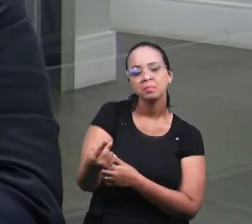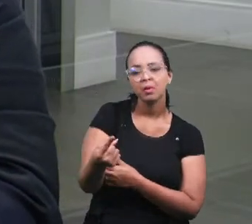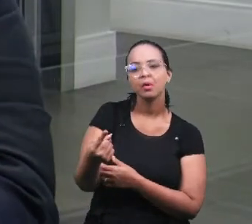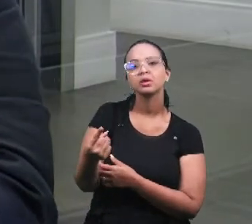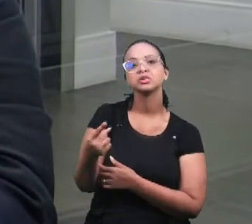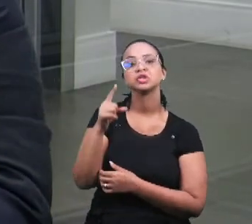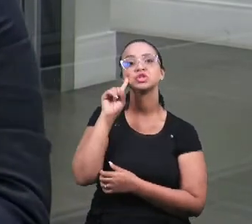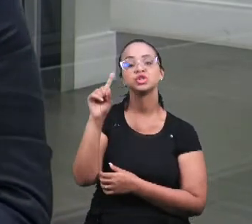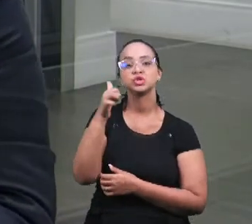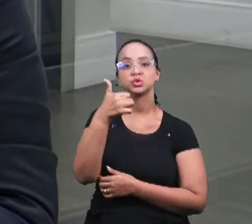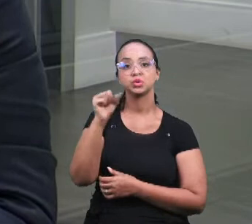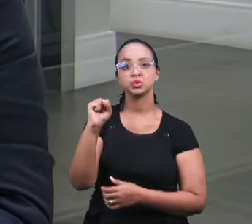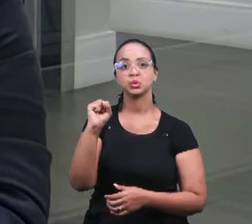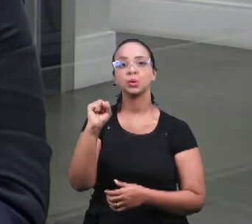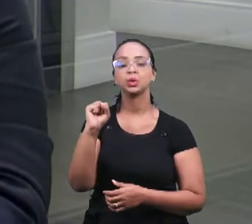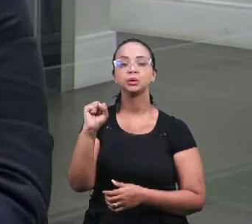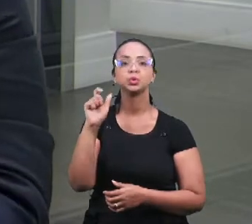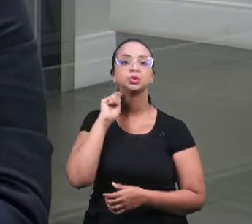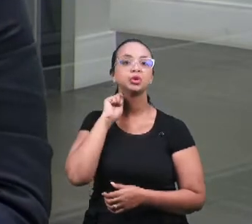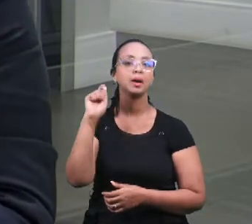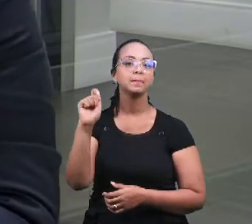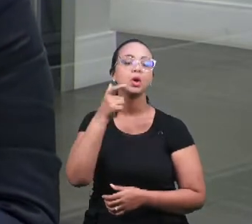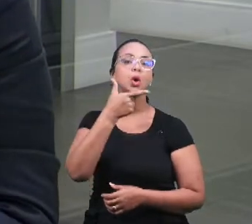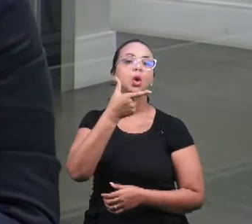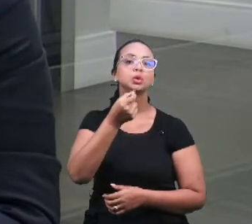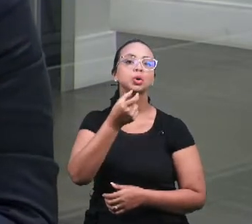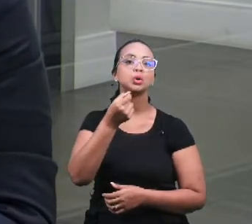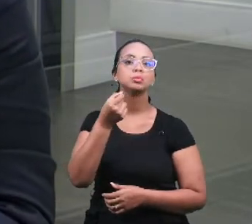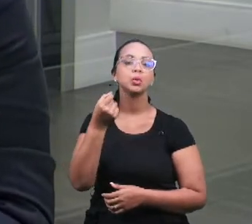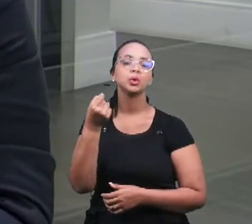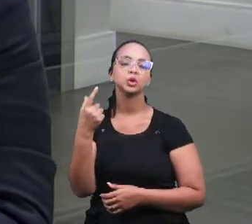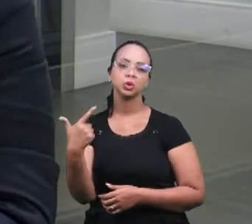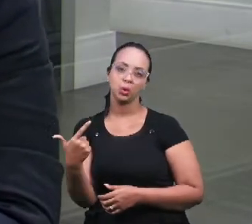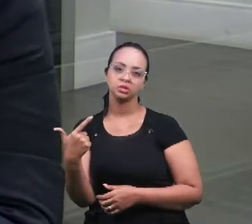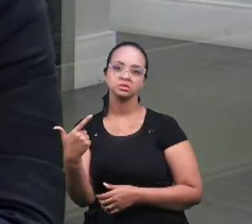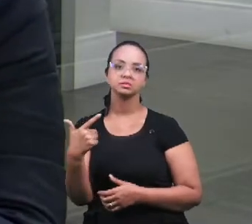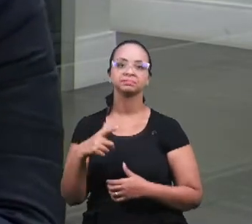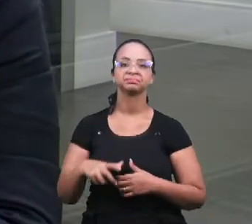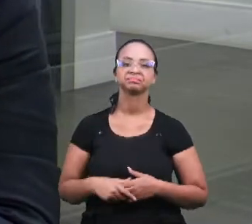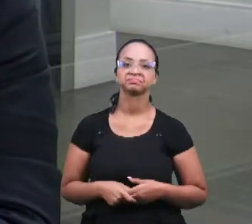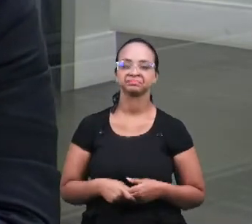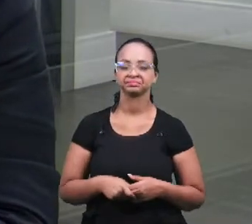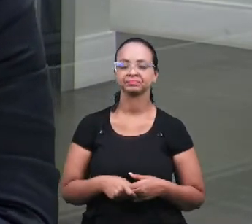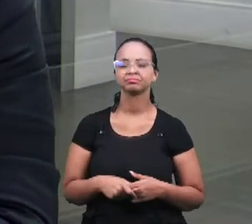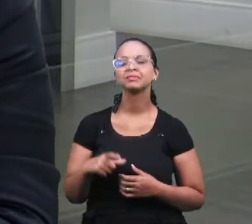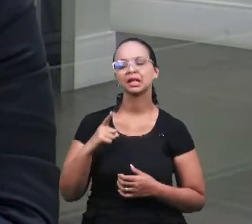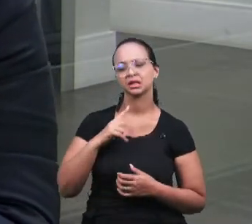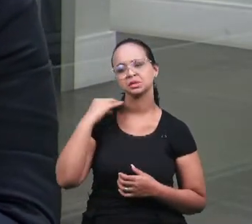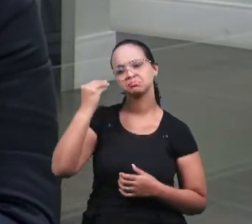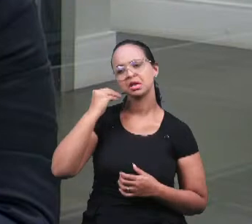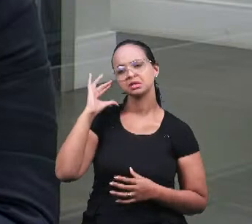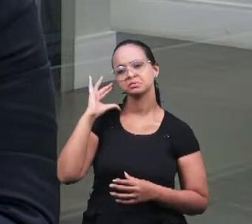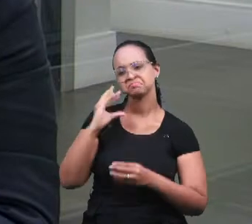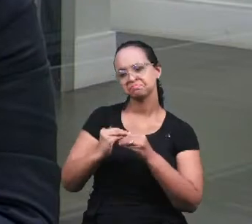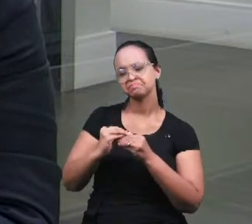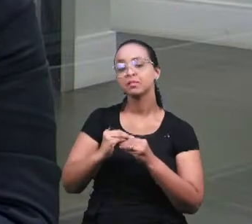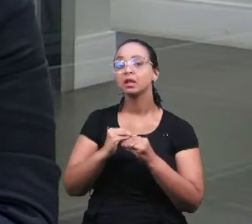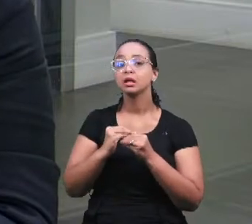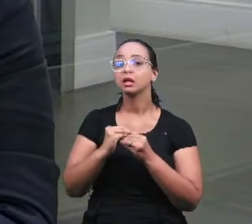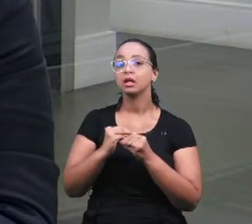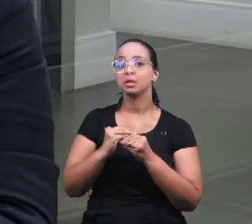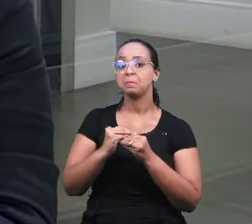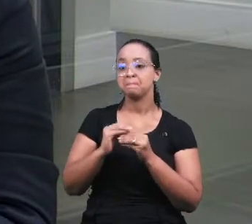dia 18 de abril de 2002, para o diaconato. Eu queria contar uma experiência muito brevemente. Claro. No mesmo dia em